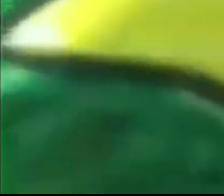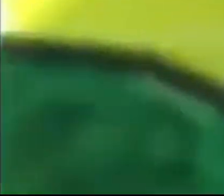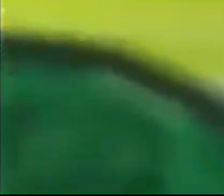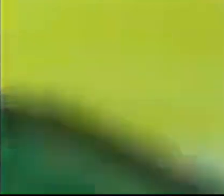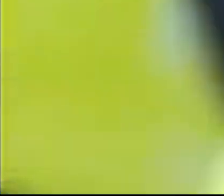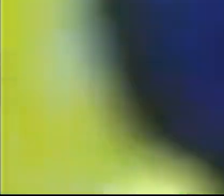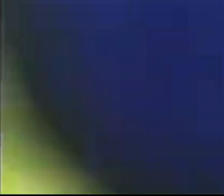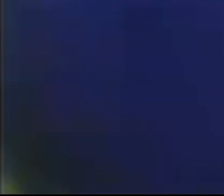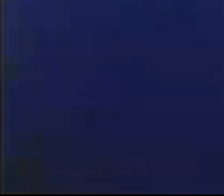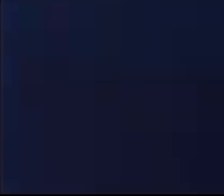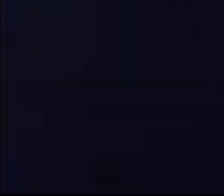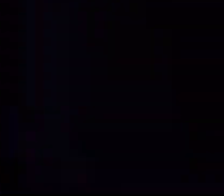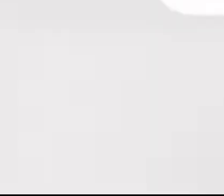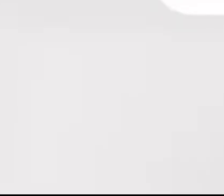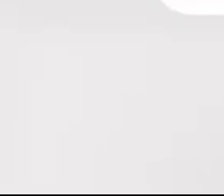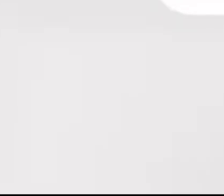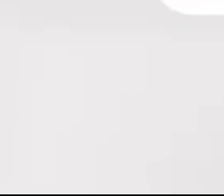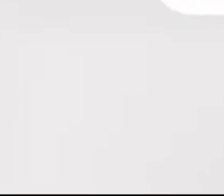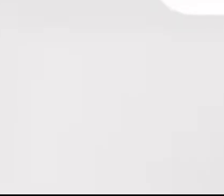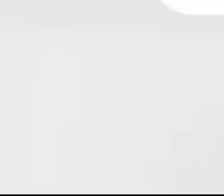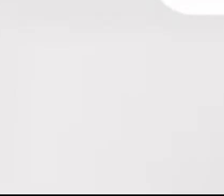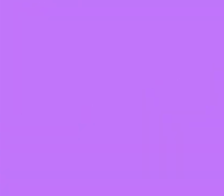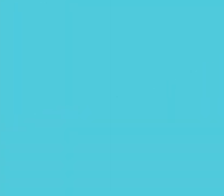Hija, levántate.